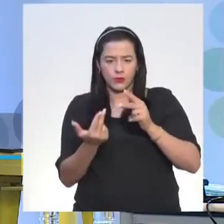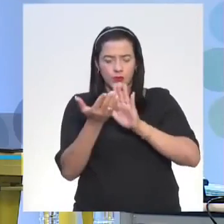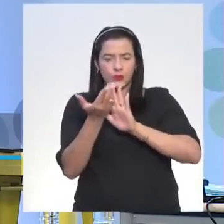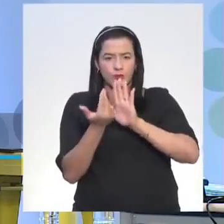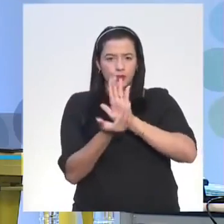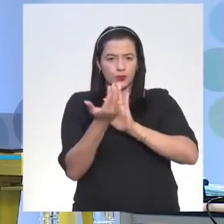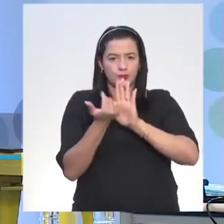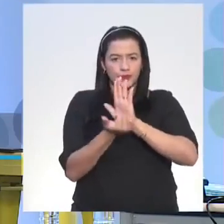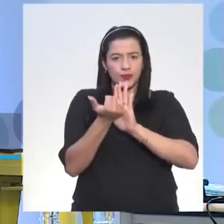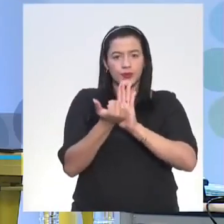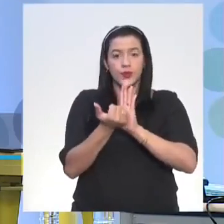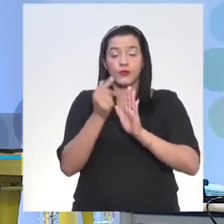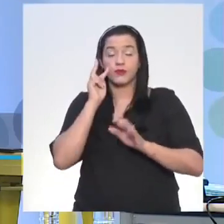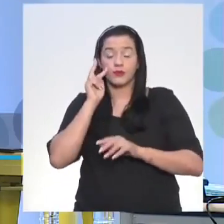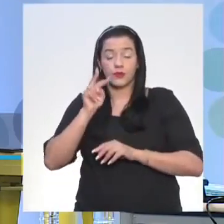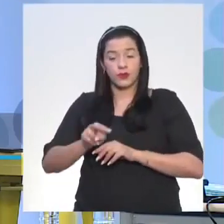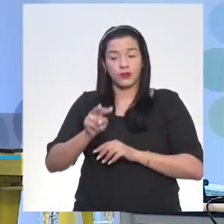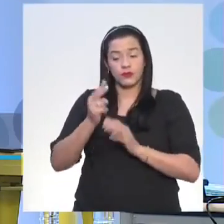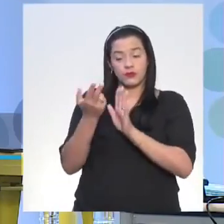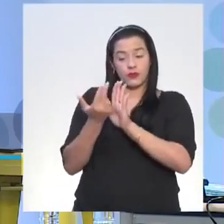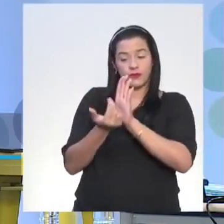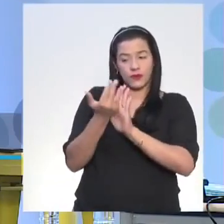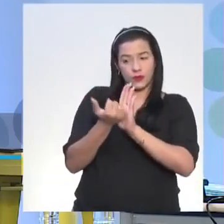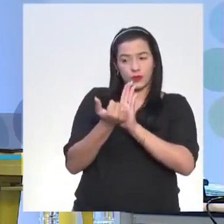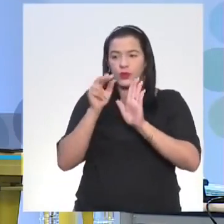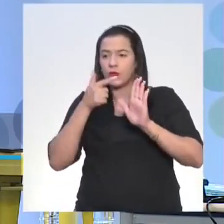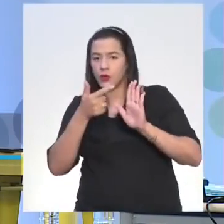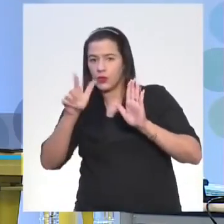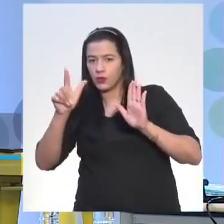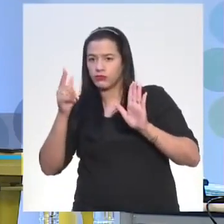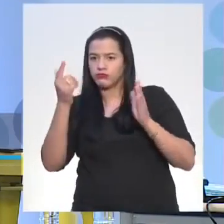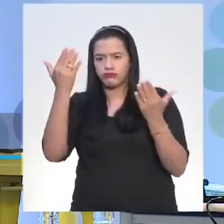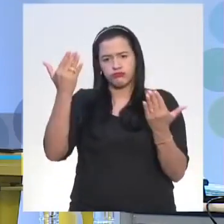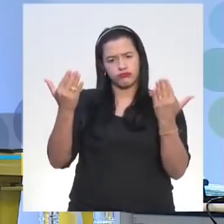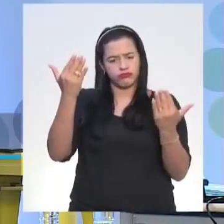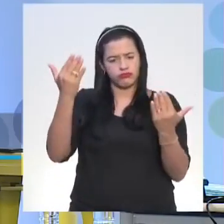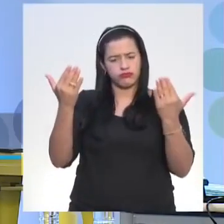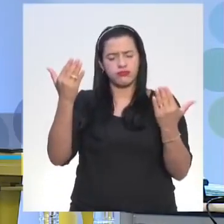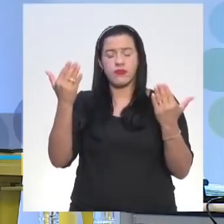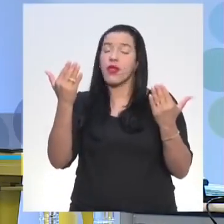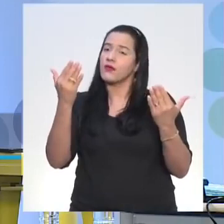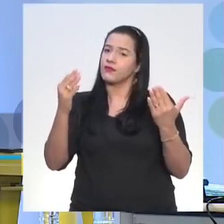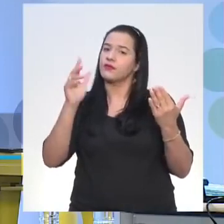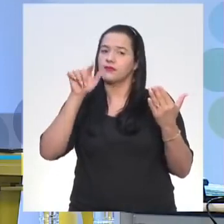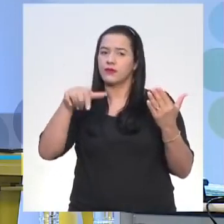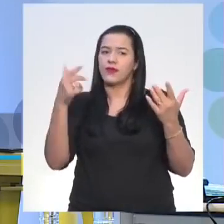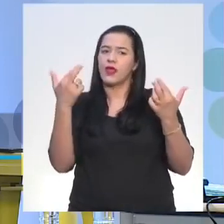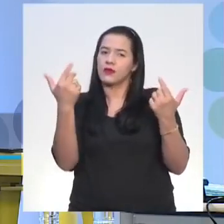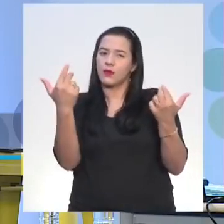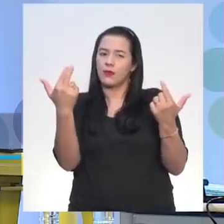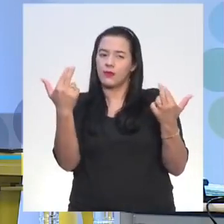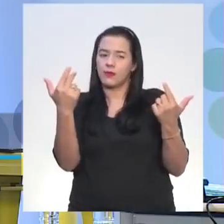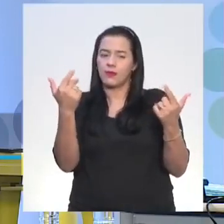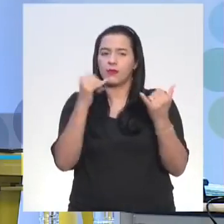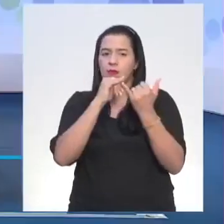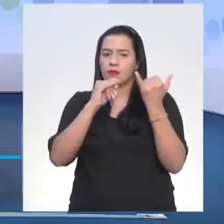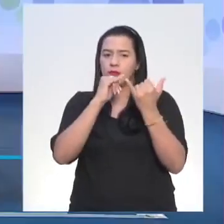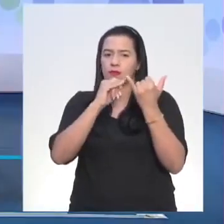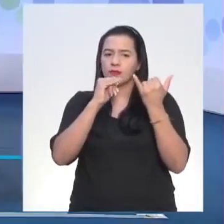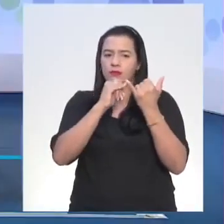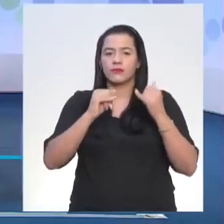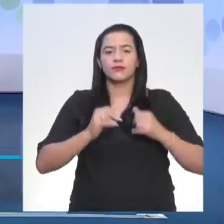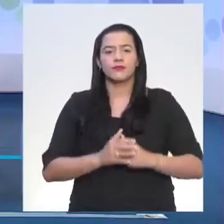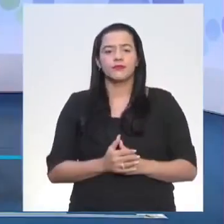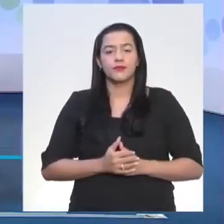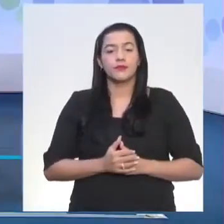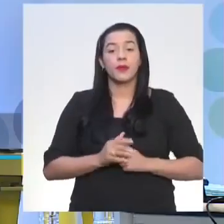porque olhando para uma figura e para outra, você consegue perceber quando elas são semelhantes. E a gente vai discutir bastante isso daí, tá bom? Muito